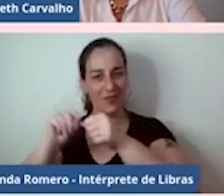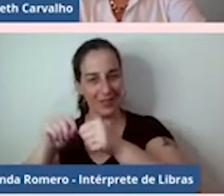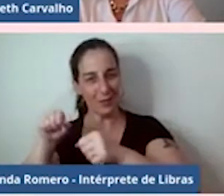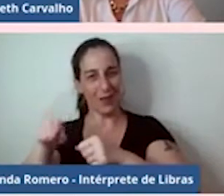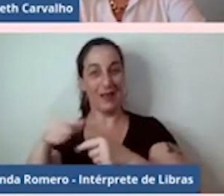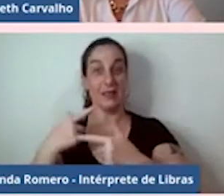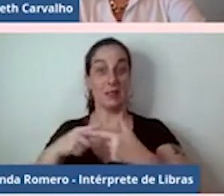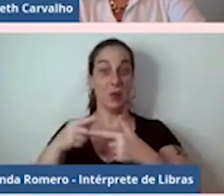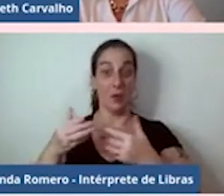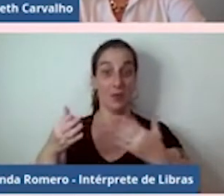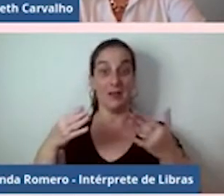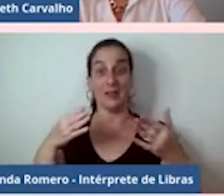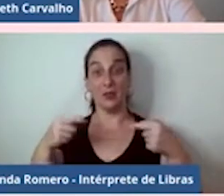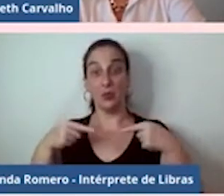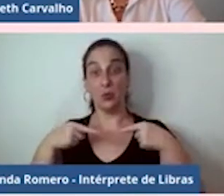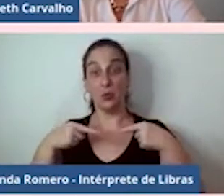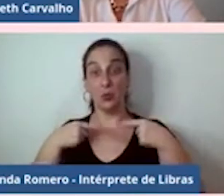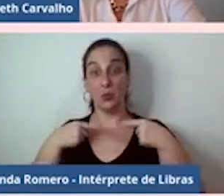ditos dilemas.